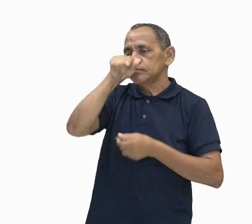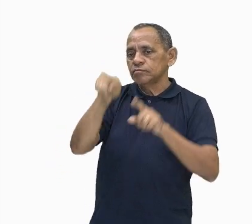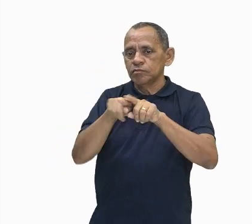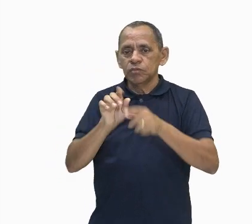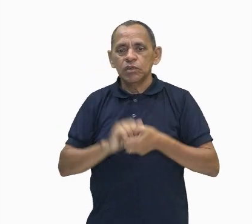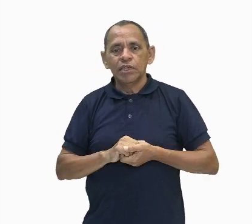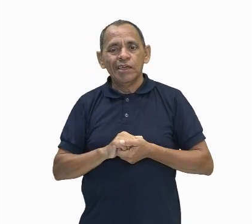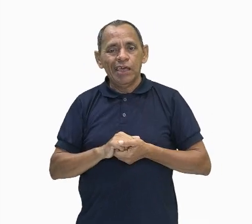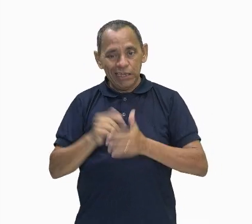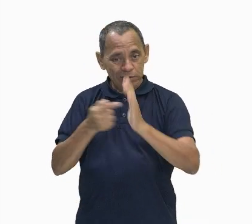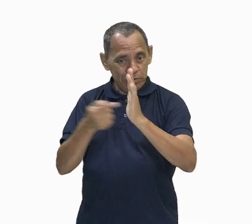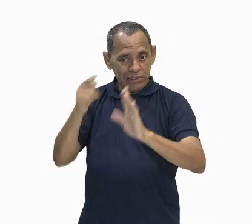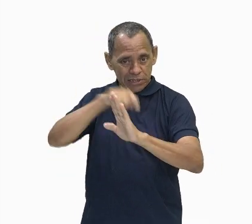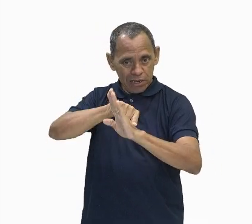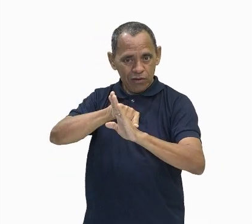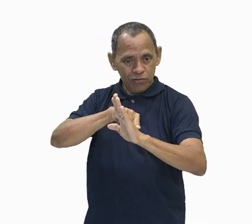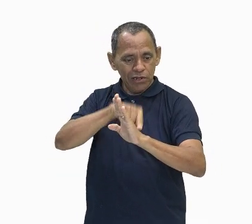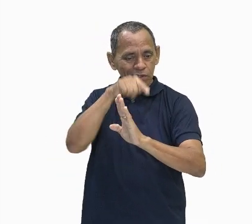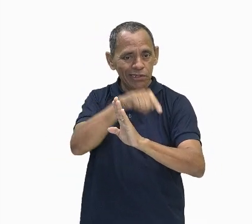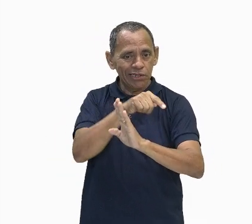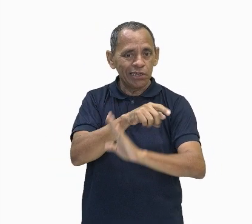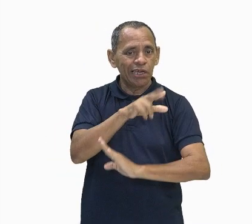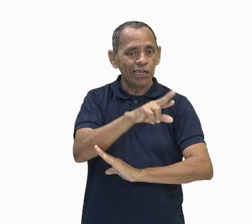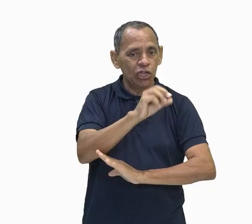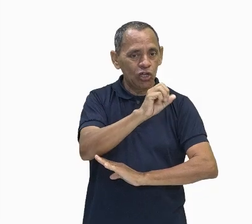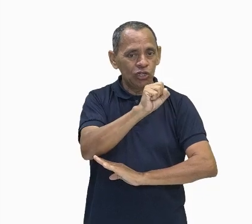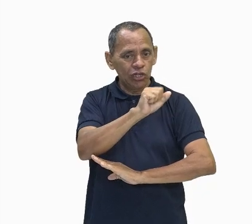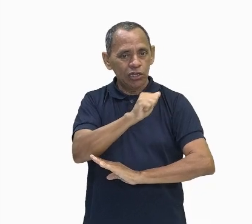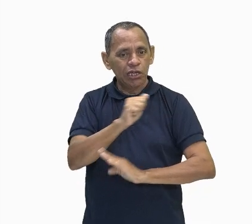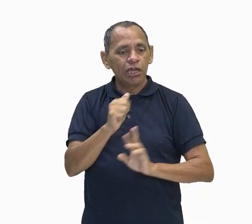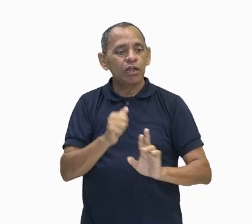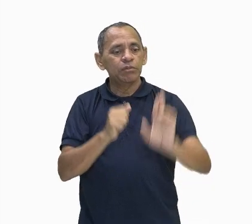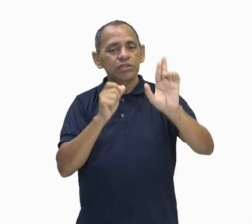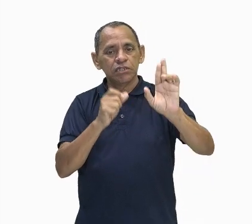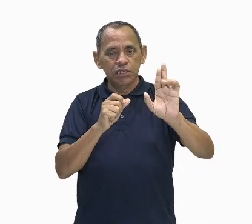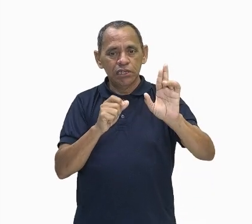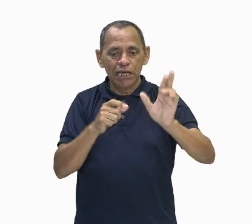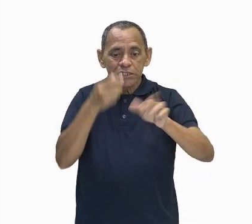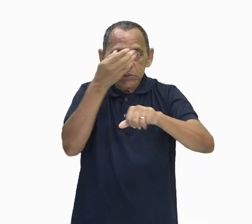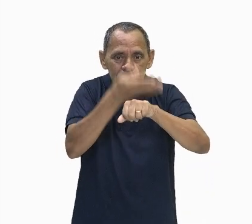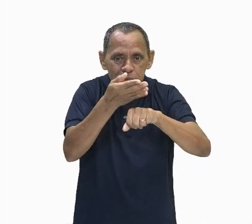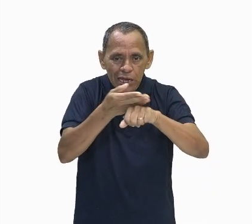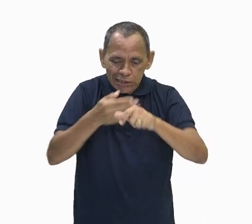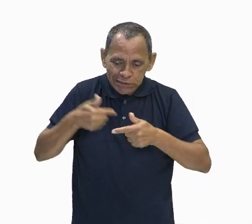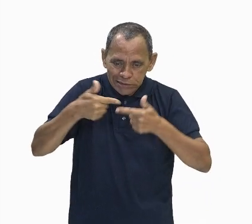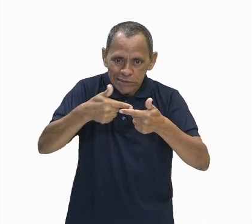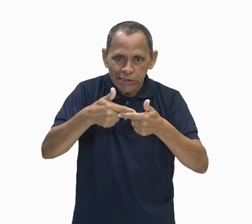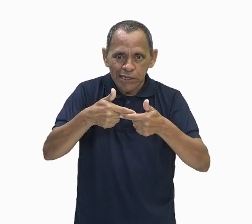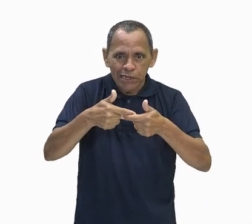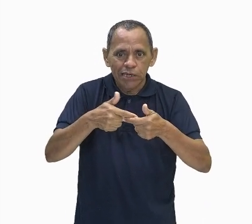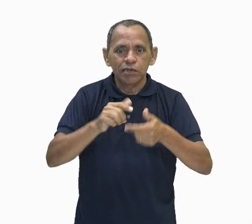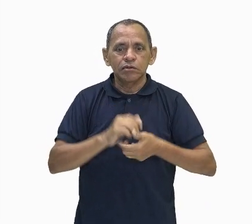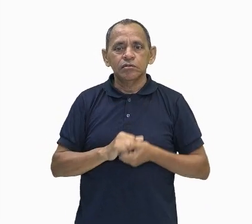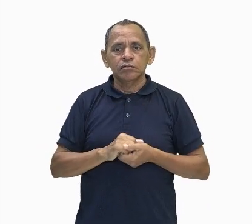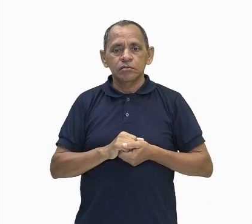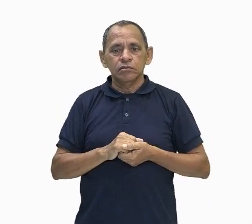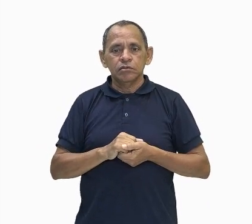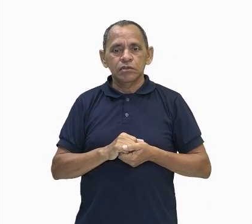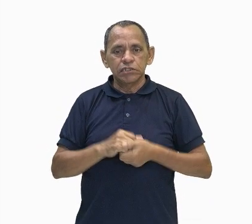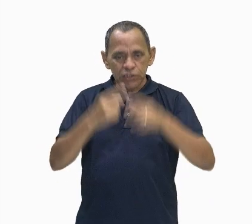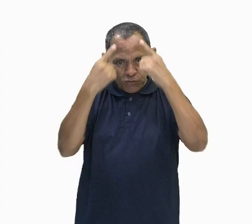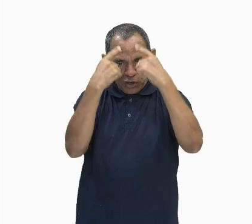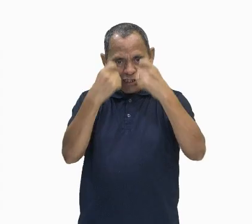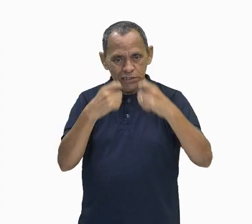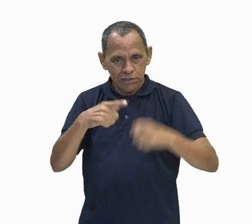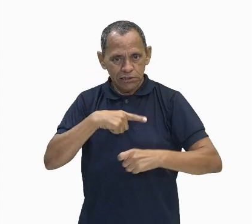metáfora. E se pensarmos que ela representa aí os efeitos desta guerra, destes horrores, então é por isso que ela é